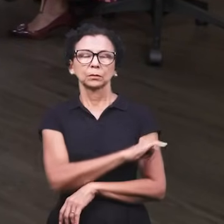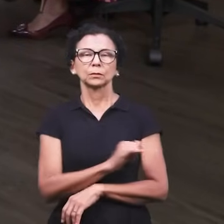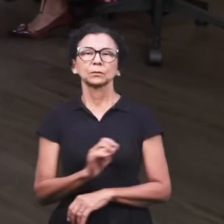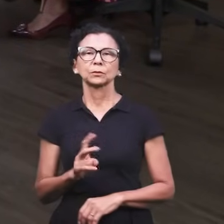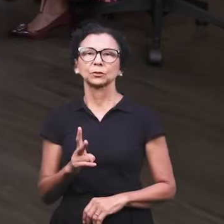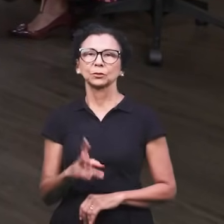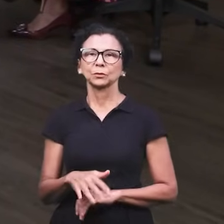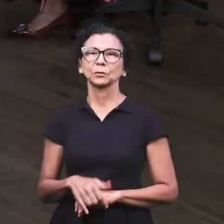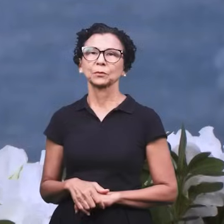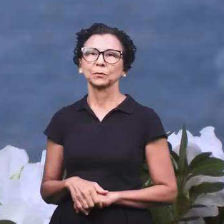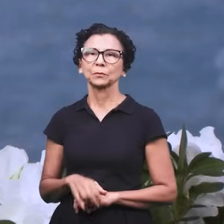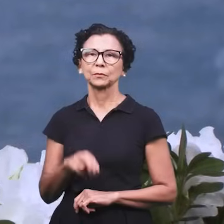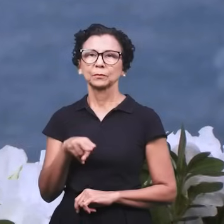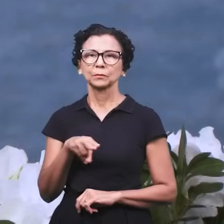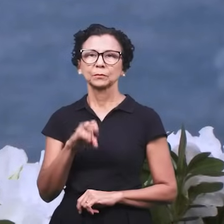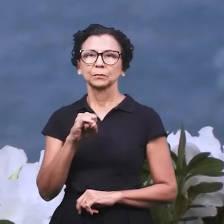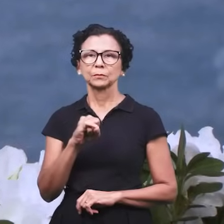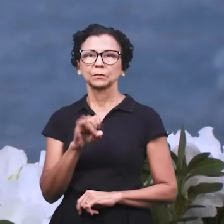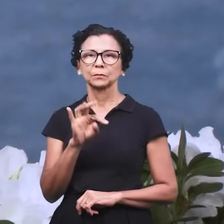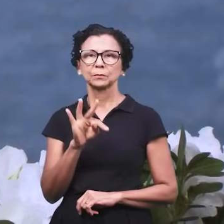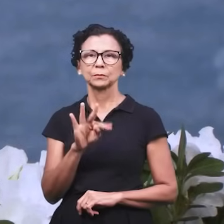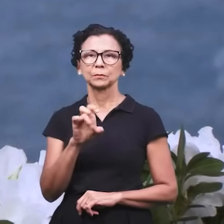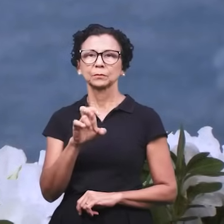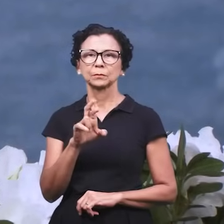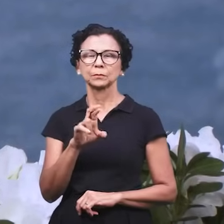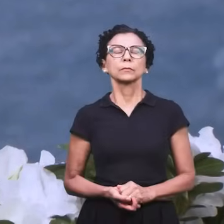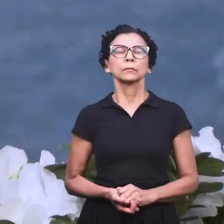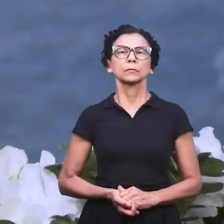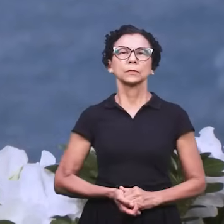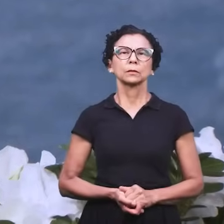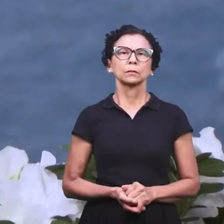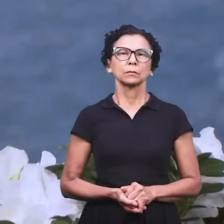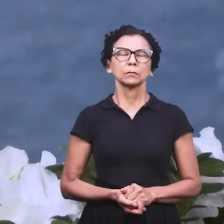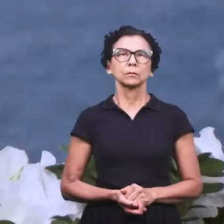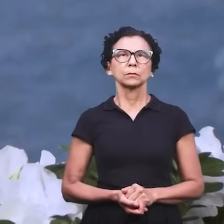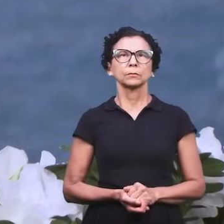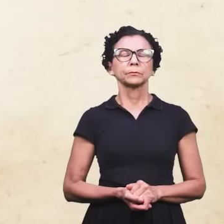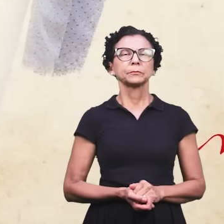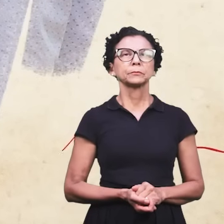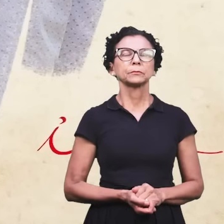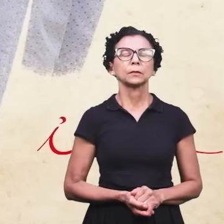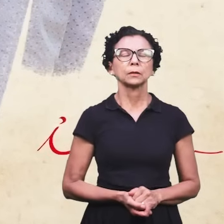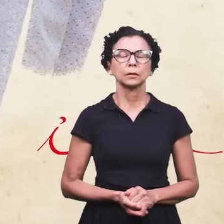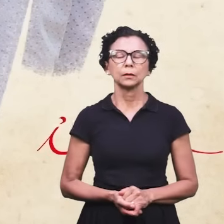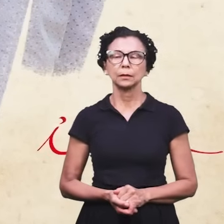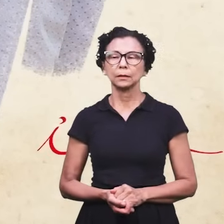da cidade de Niterói. O irmão Samuel pode fazer a pergunta.